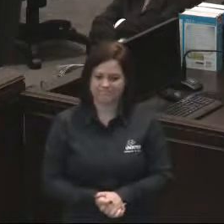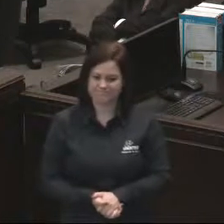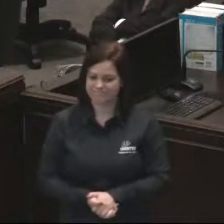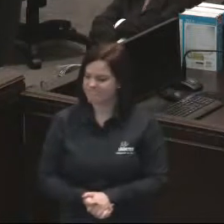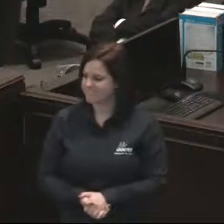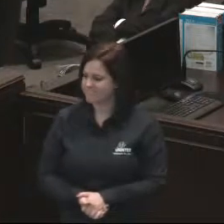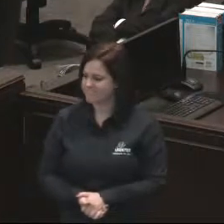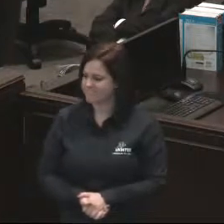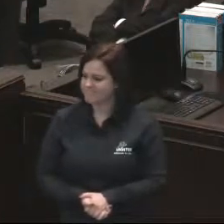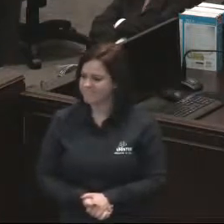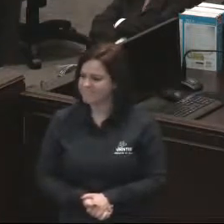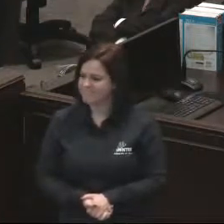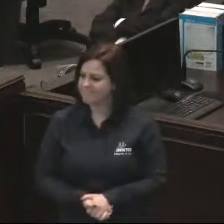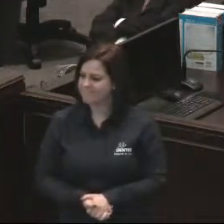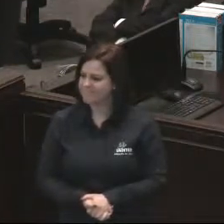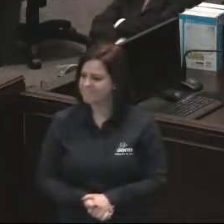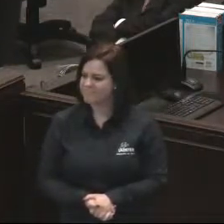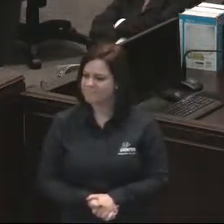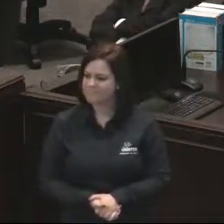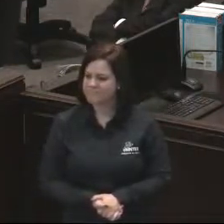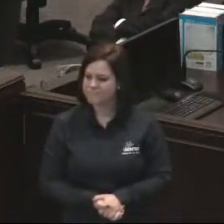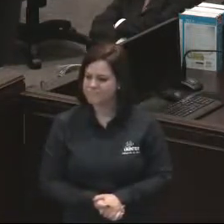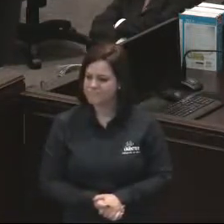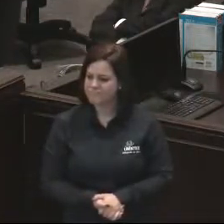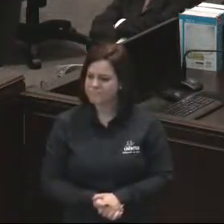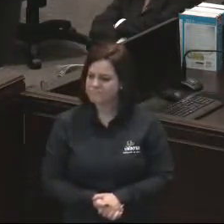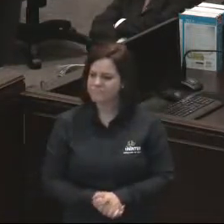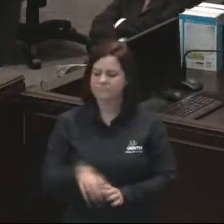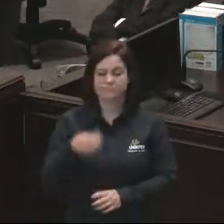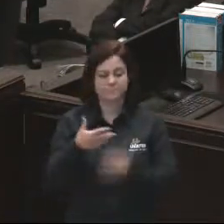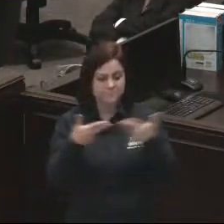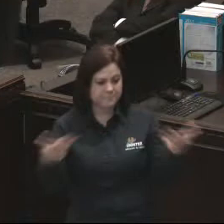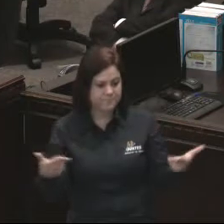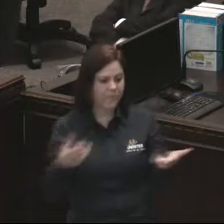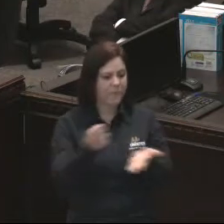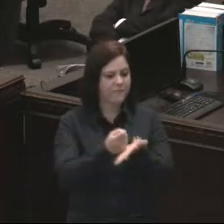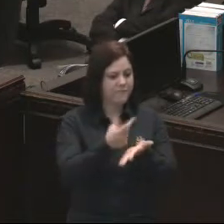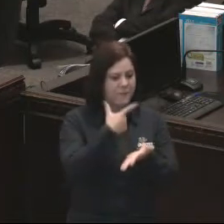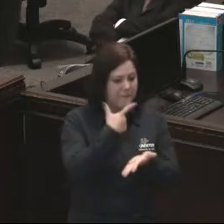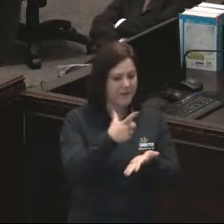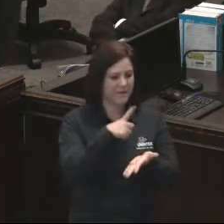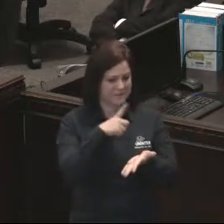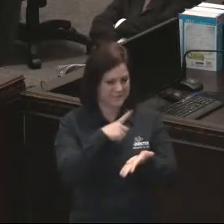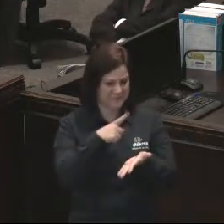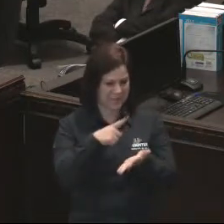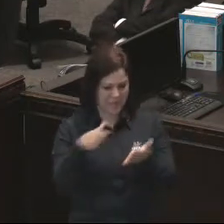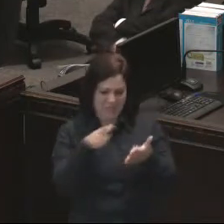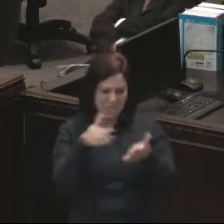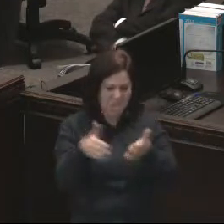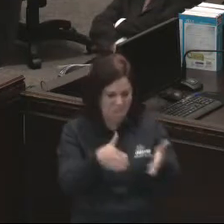Nós vimos agora na apresentação que esses resíduos de fármacos que nós expelimos causam todas